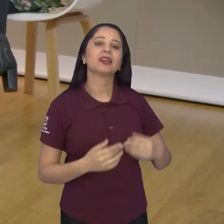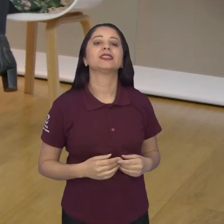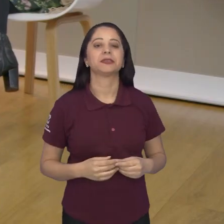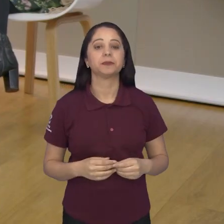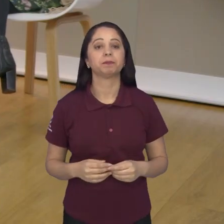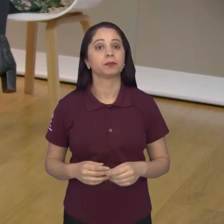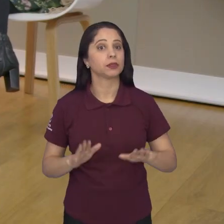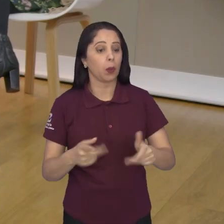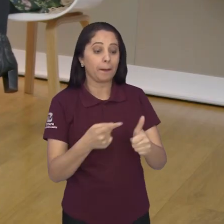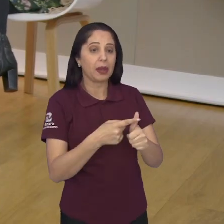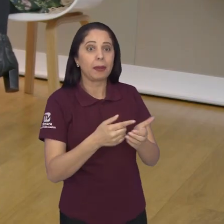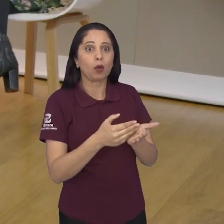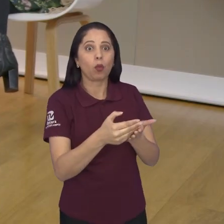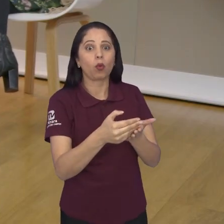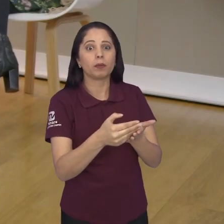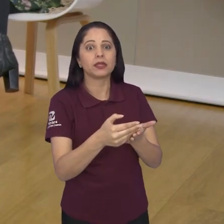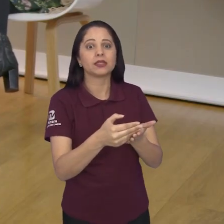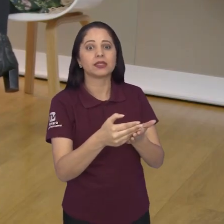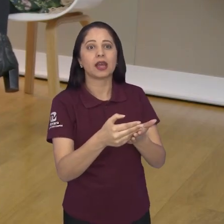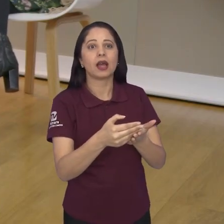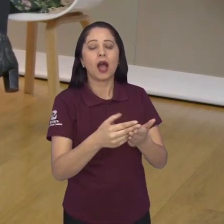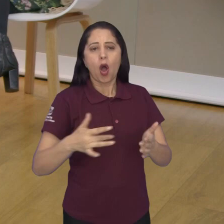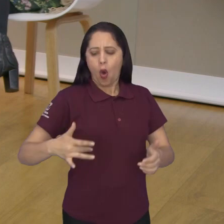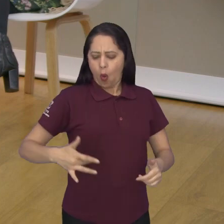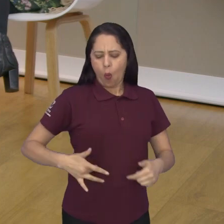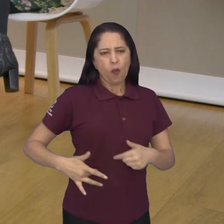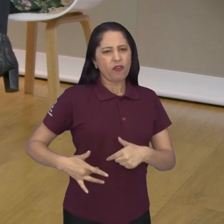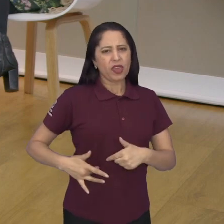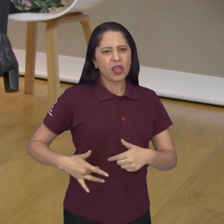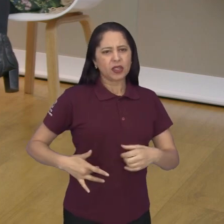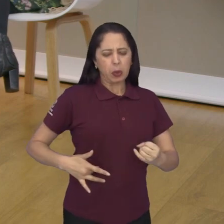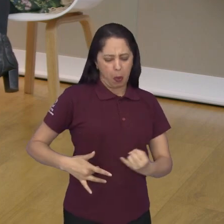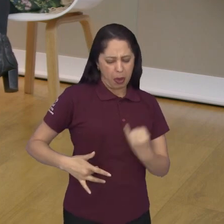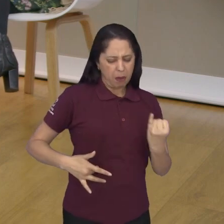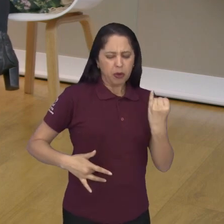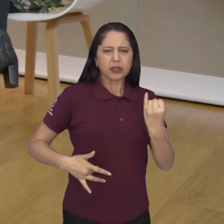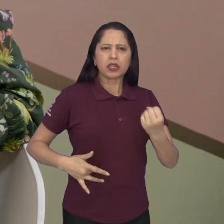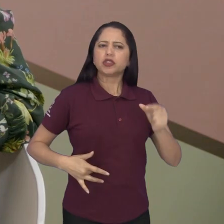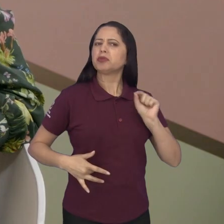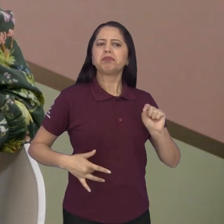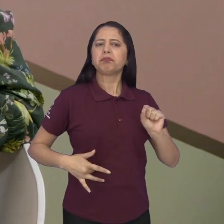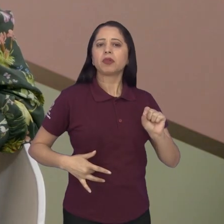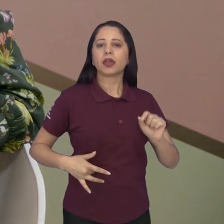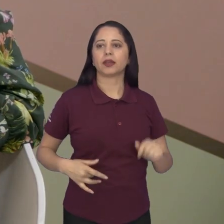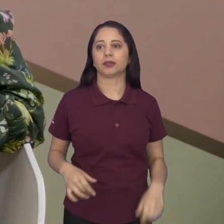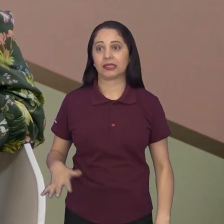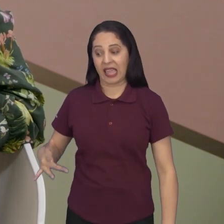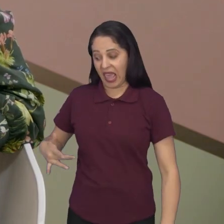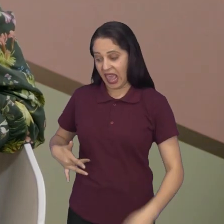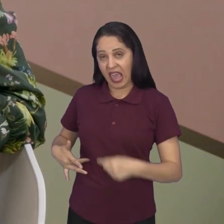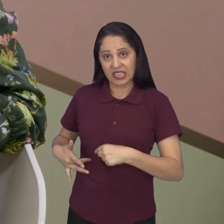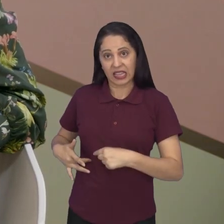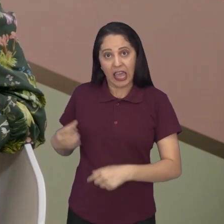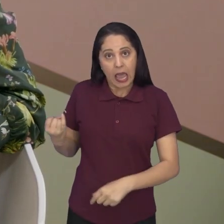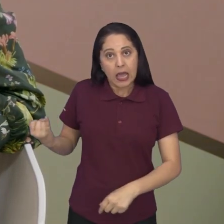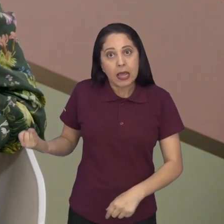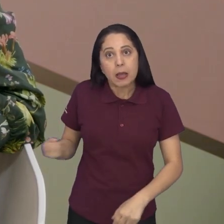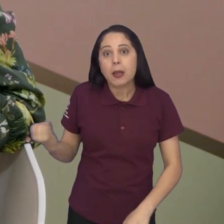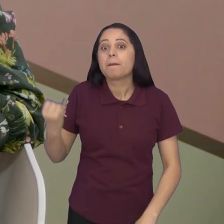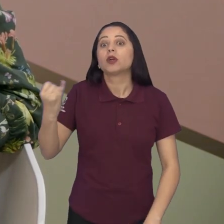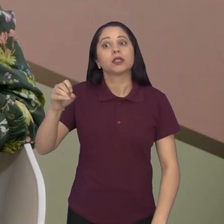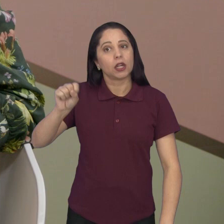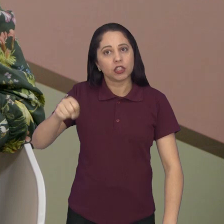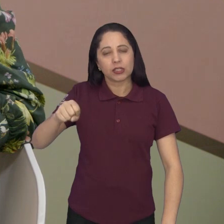agradecemos. Bom, para a gente começar, quais são as principais funções do fígado? Olha, são várias, né? É um órgão extremamente